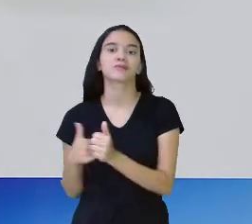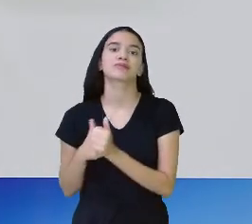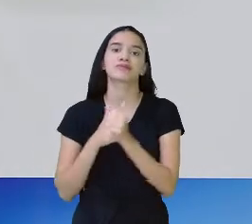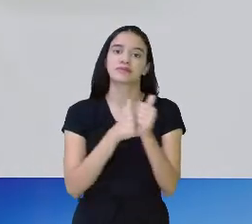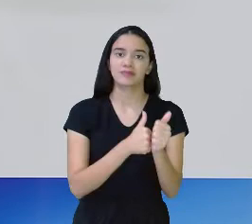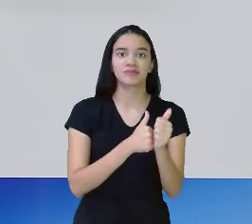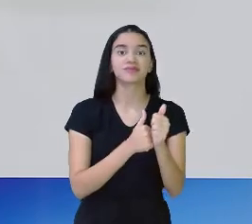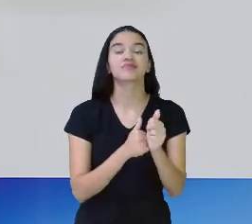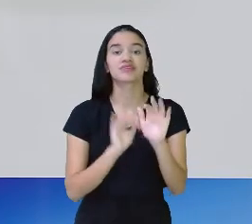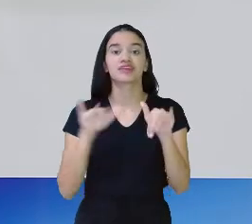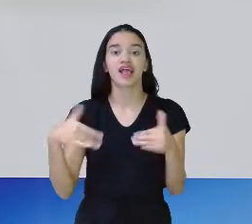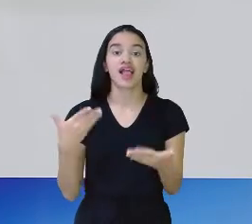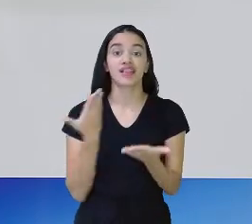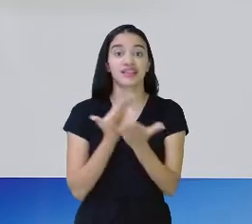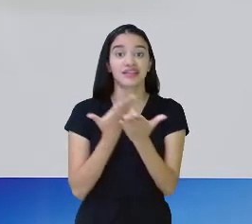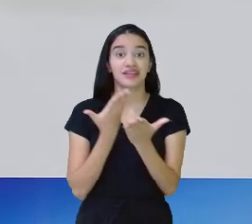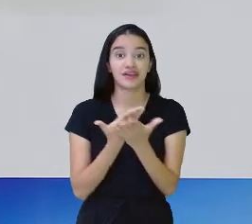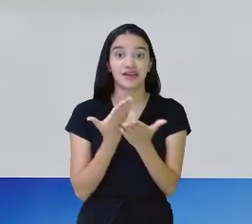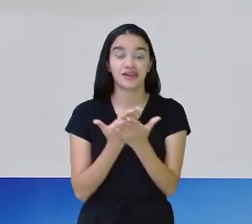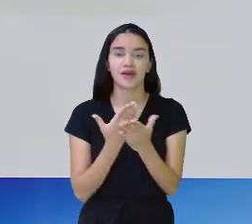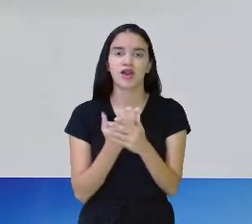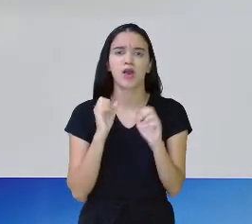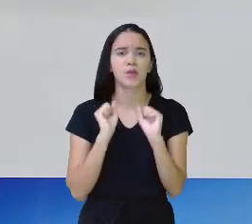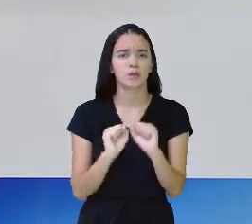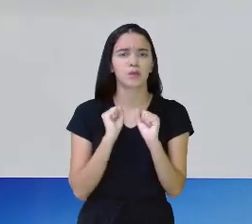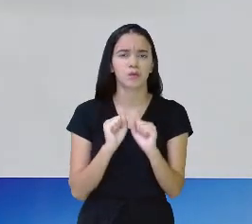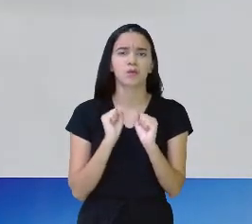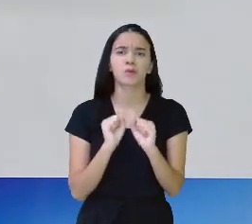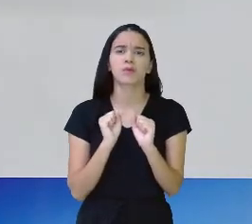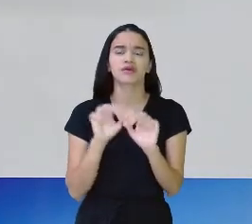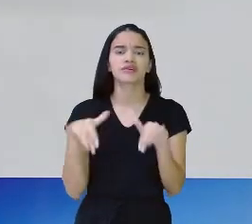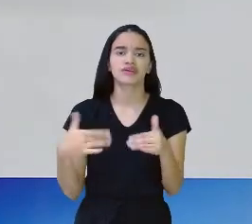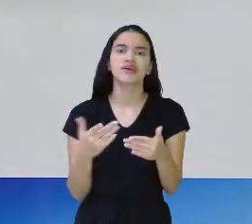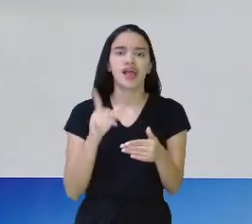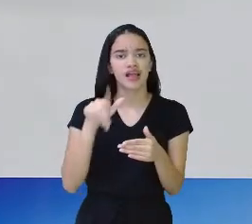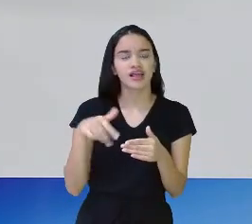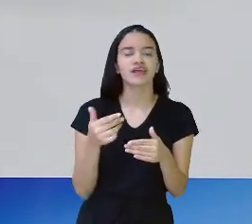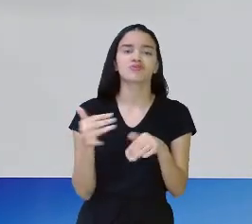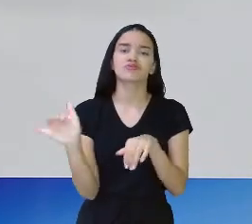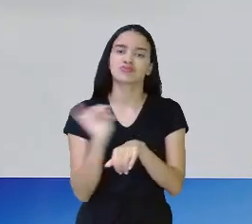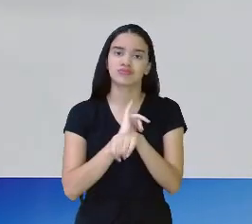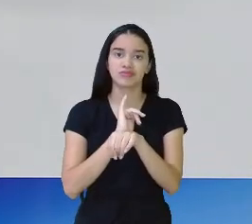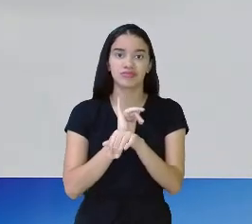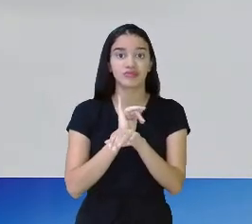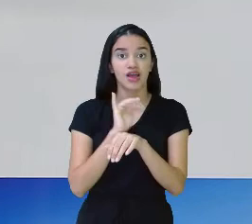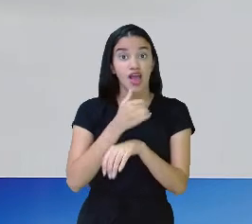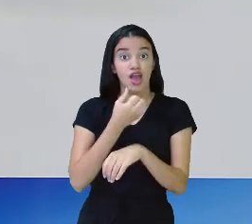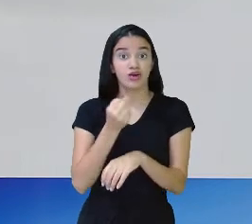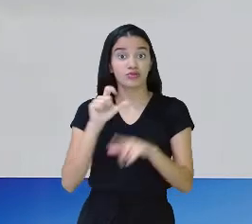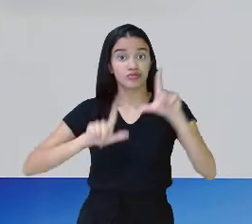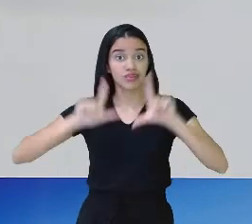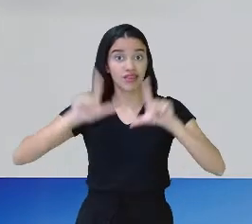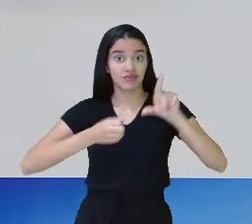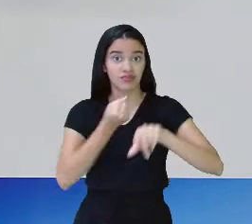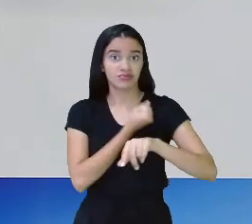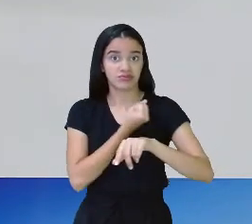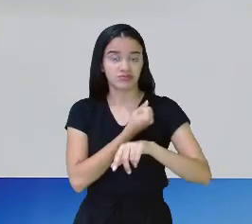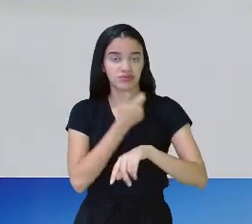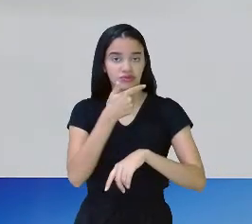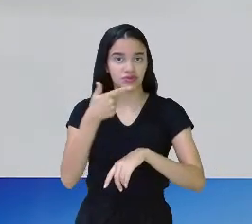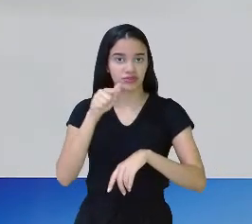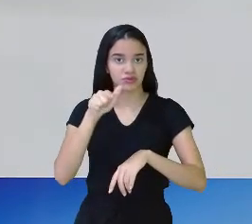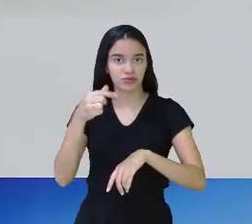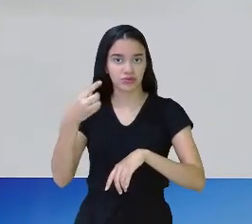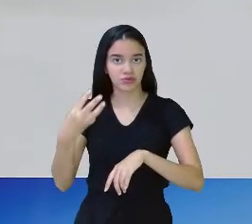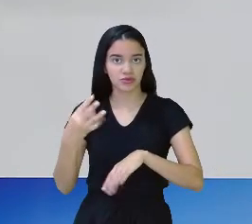acompanharmos nesta aula, que pode ser feito através do canal 22.3 da TV Nova. A